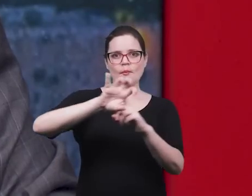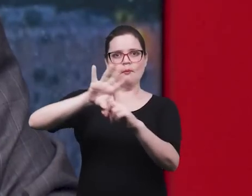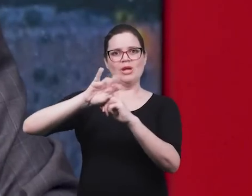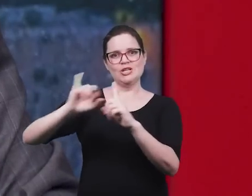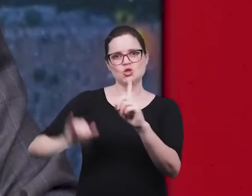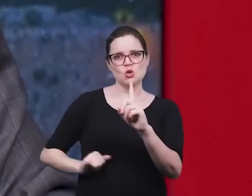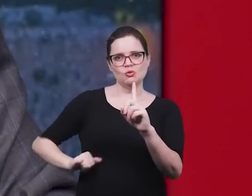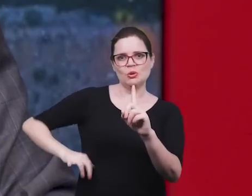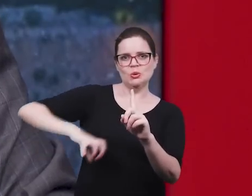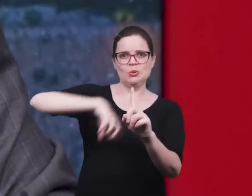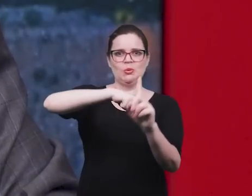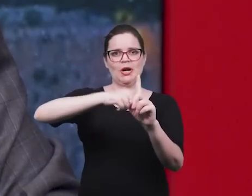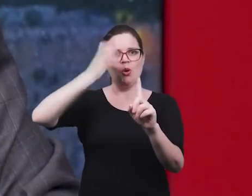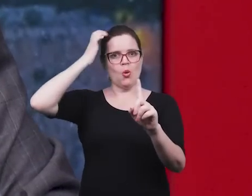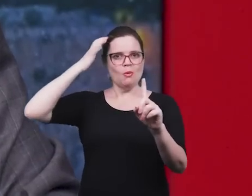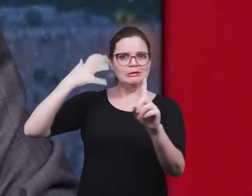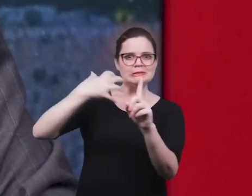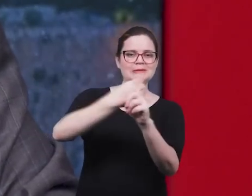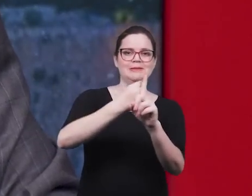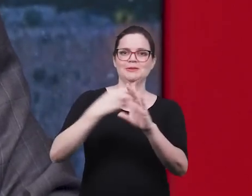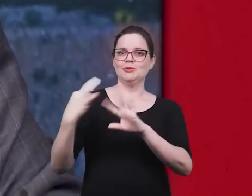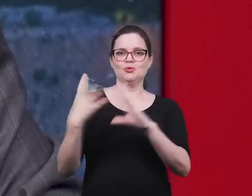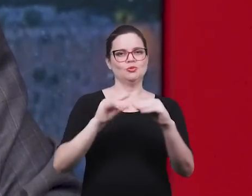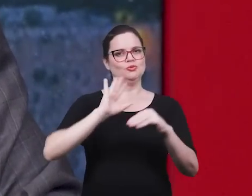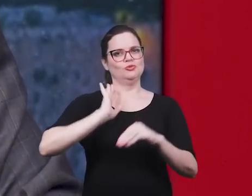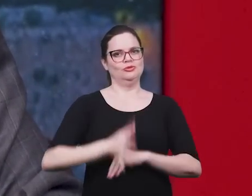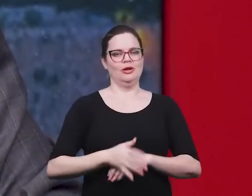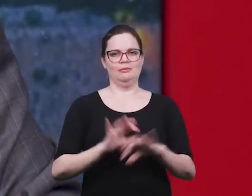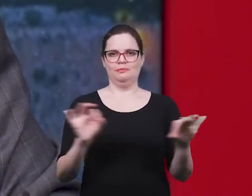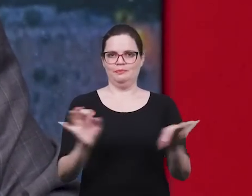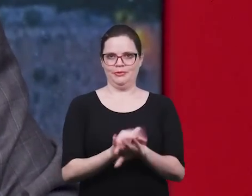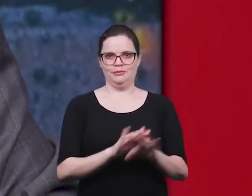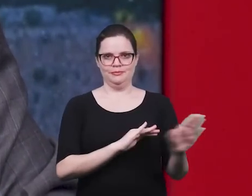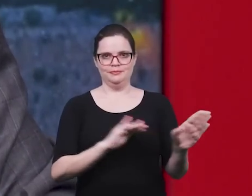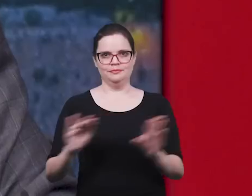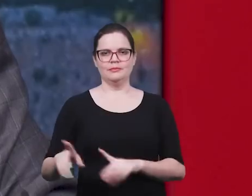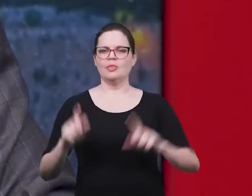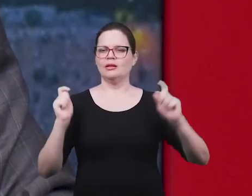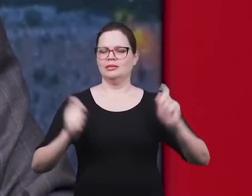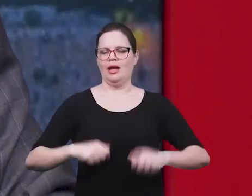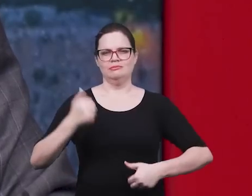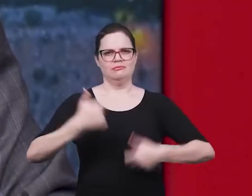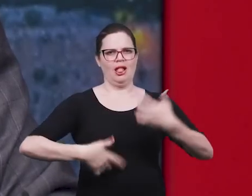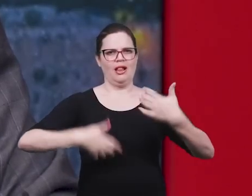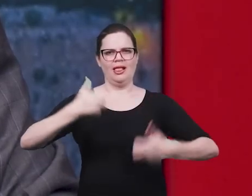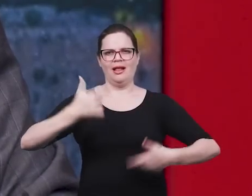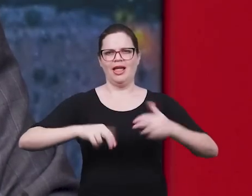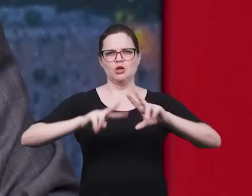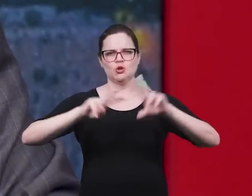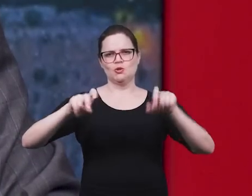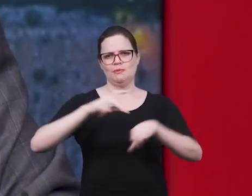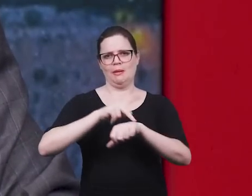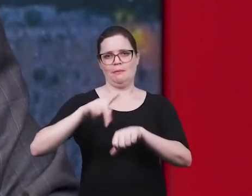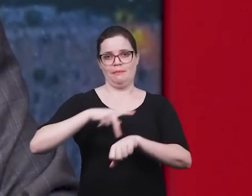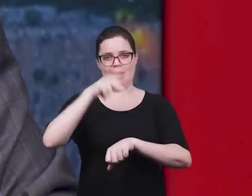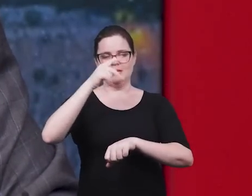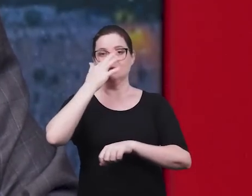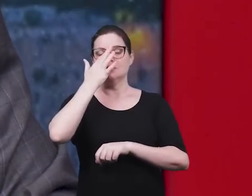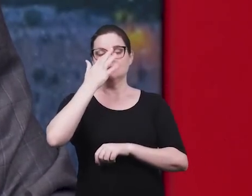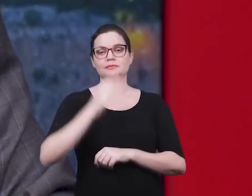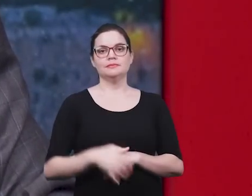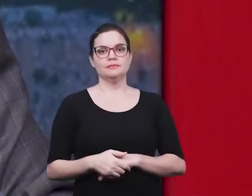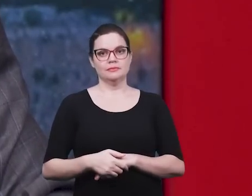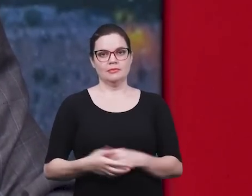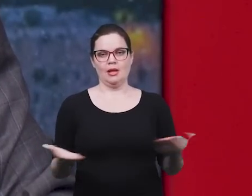Amém. iniquidades, nossas transgressões. Nós poderíamos Glória falar a Deus. aqui muito ainda sobre a festa da Páscoa, né? Que ela